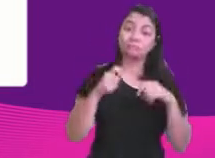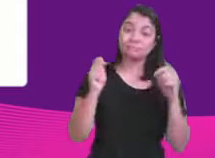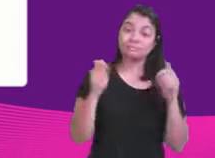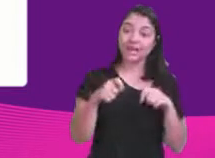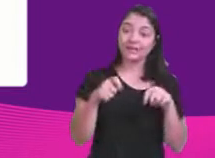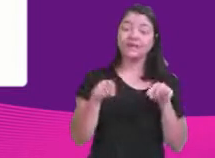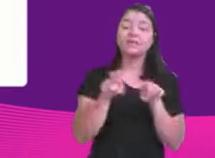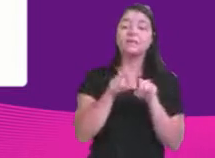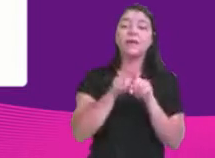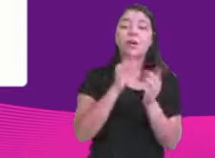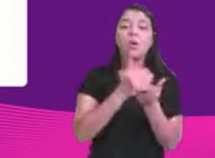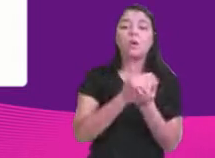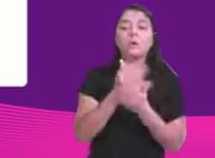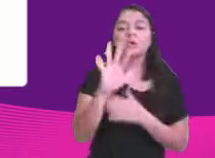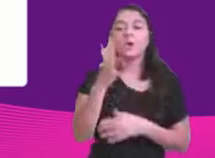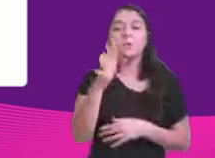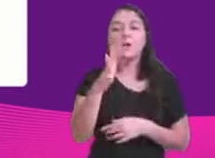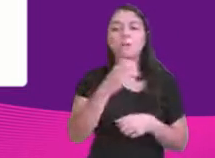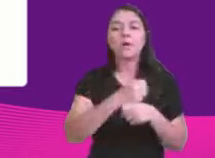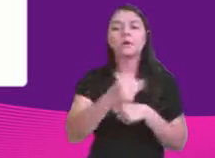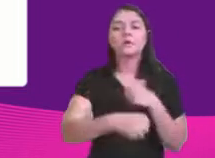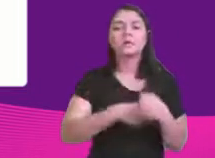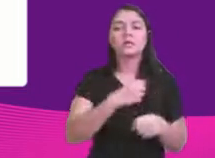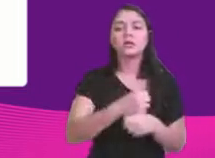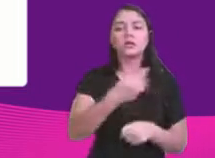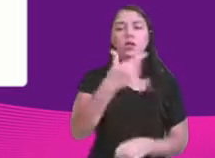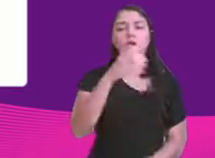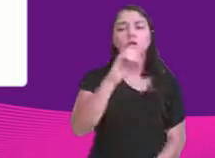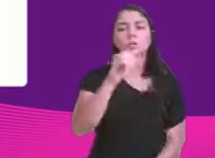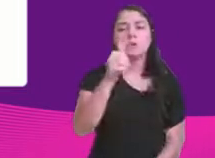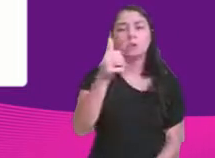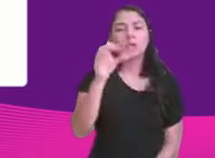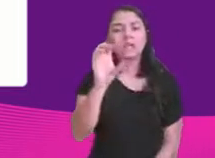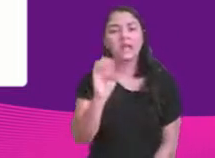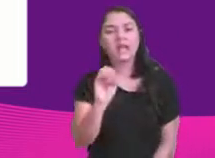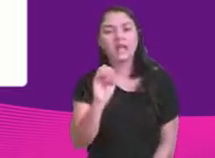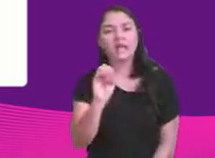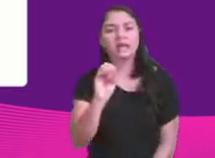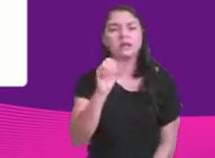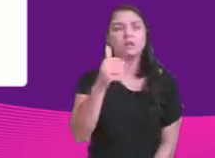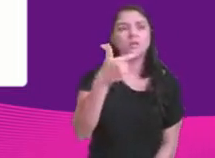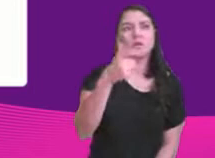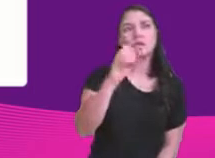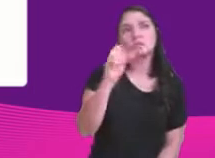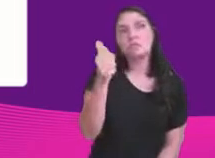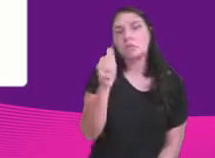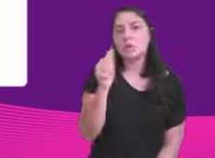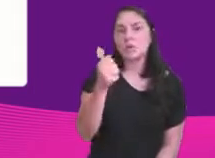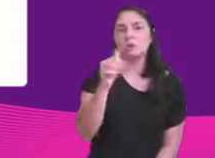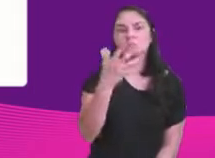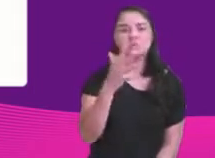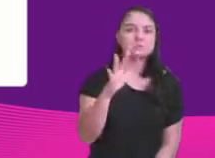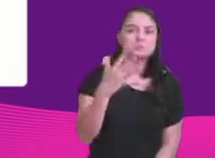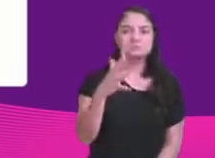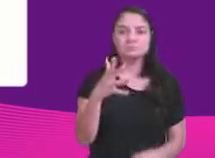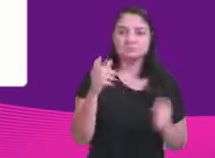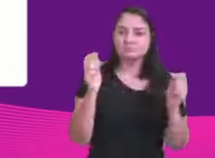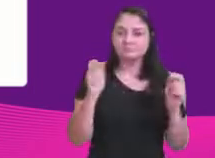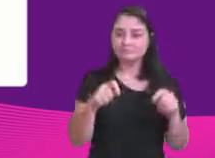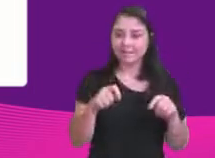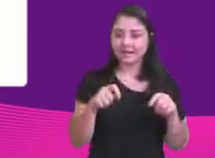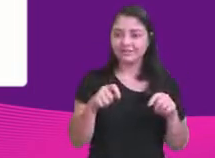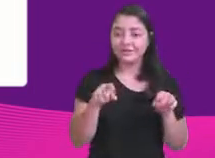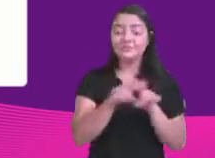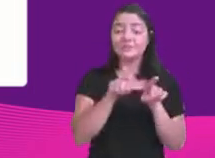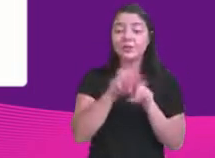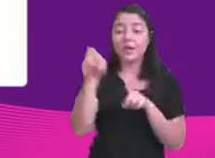de 2010 e 2011, o próprio Bill Hilde, que foi o indivíduo que descreveu a técnica